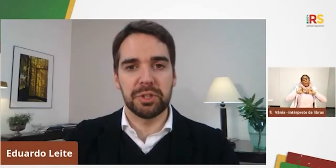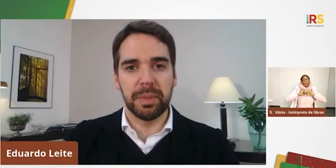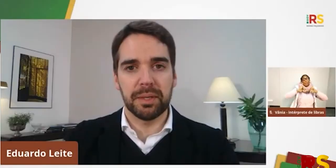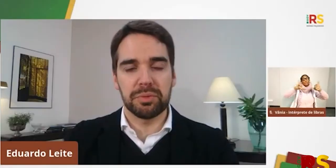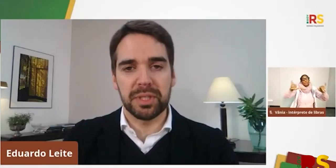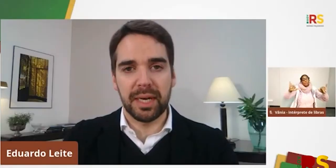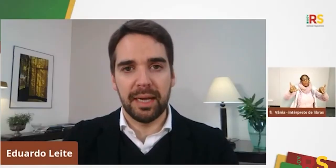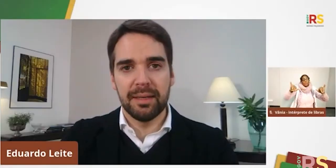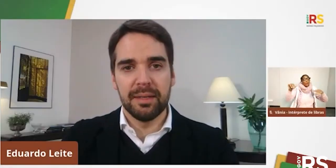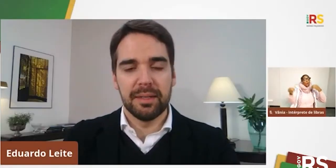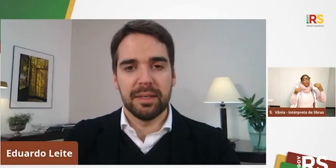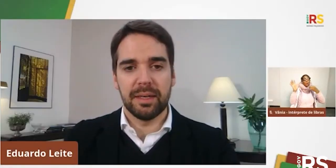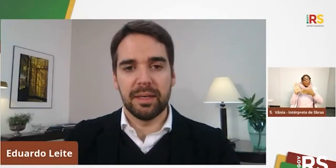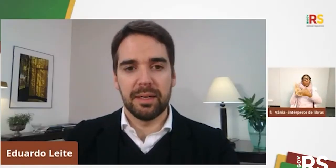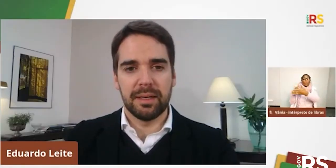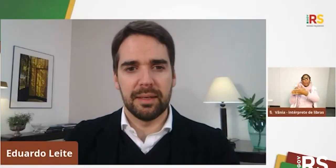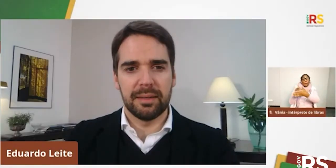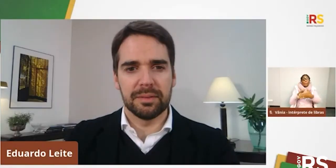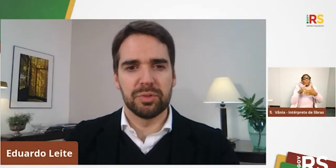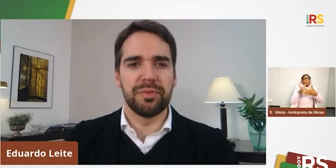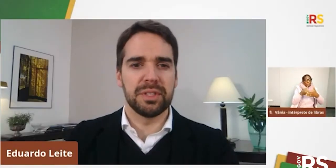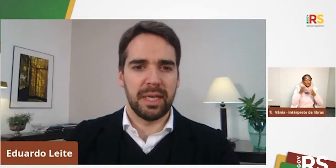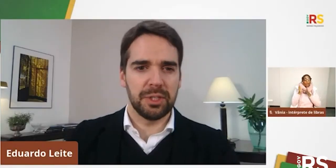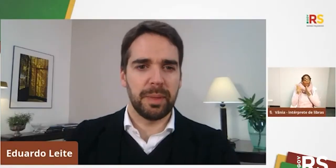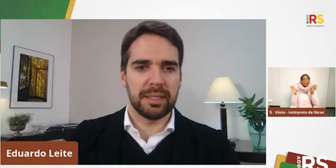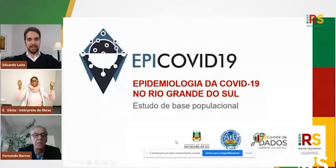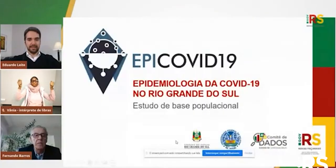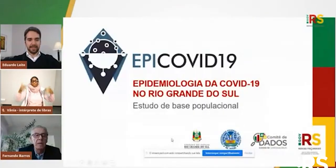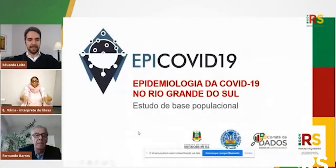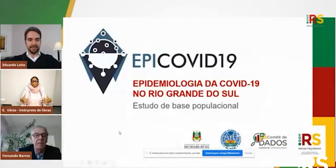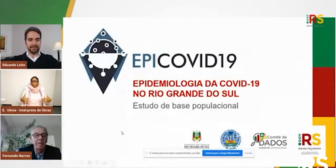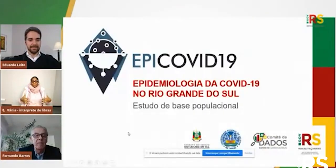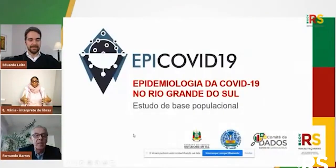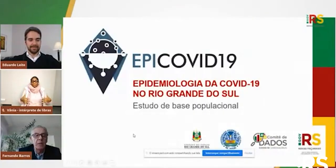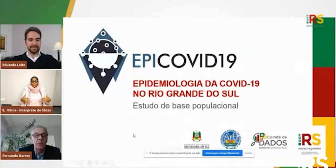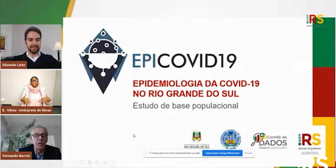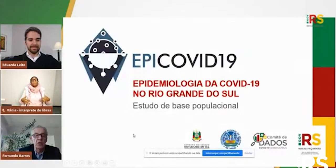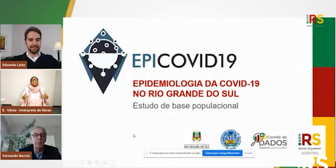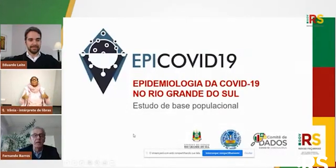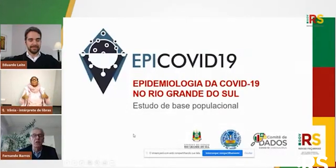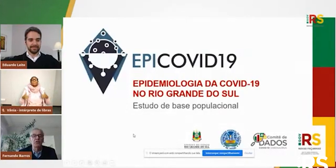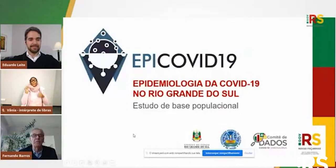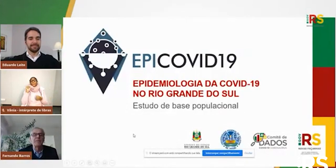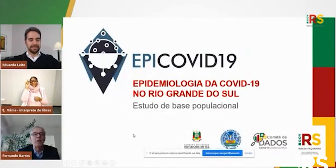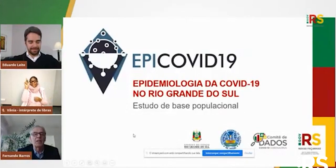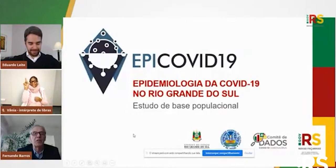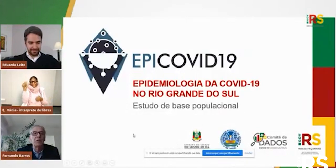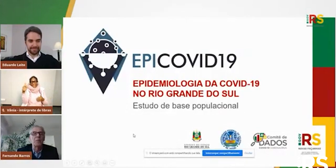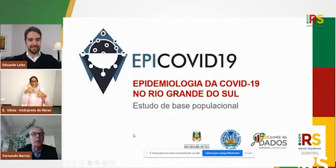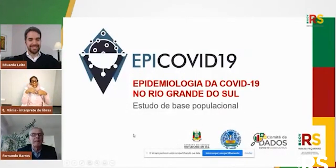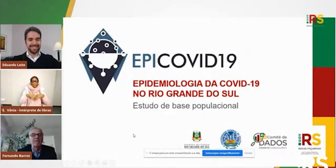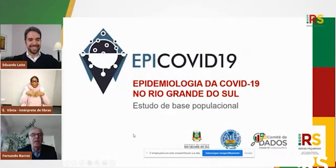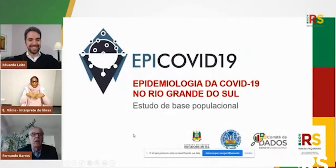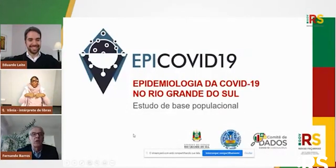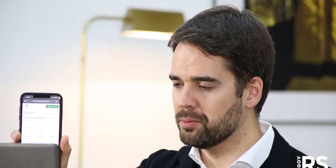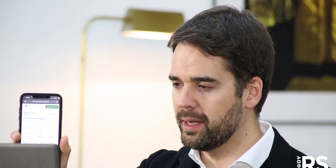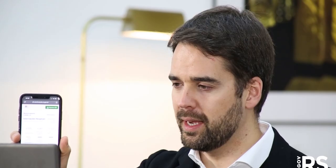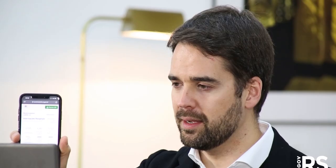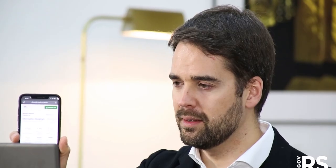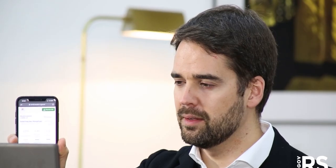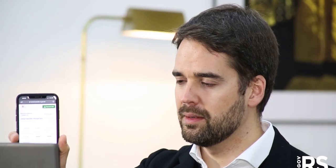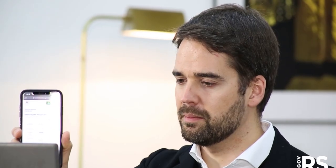Em uma transmissão ao vivo, o governador Eduardo Leite divulgou os resultados da quinta fase da pesquisa de prevalência